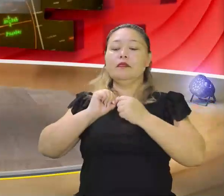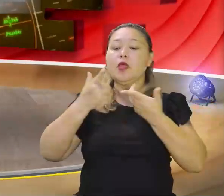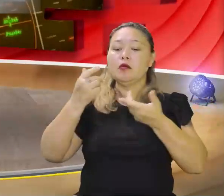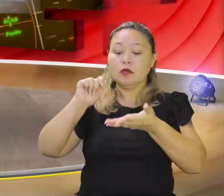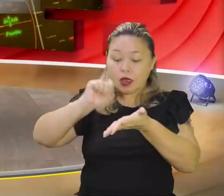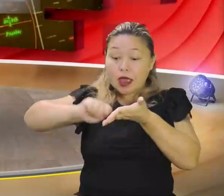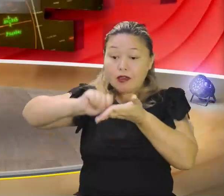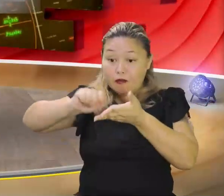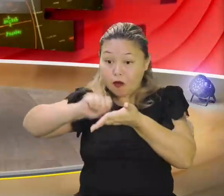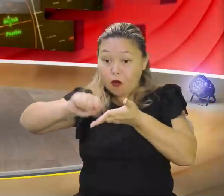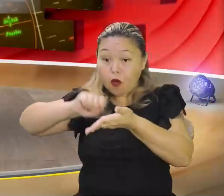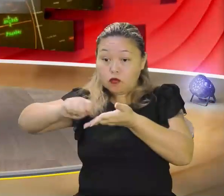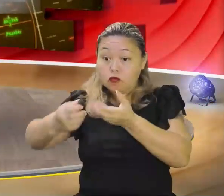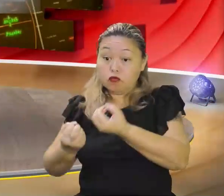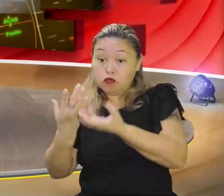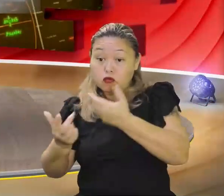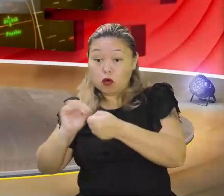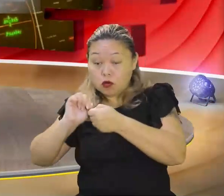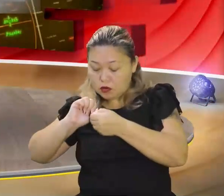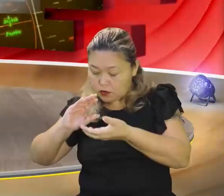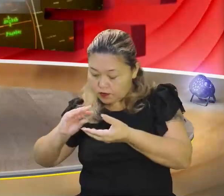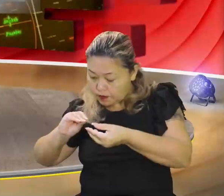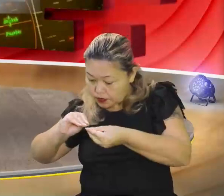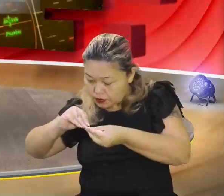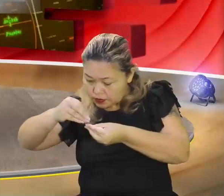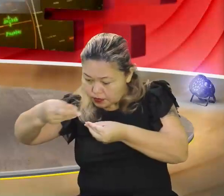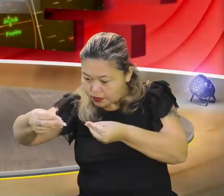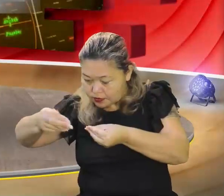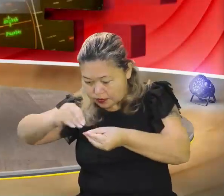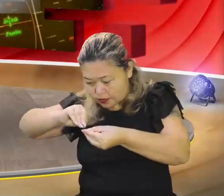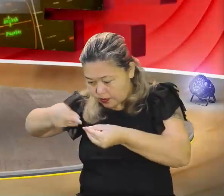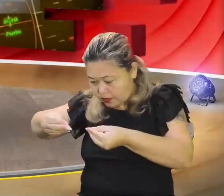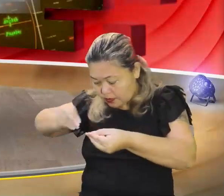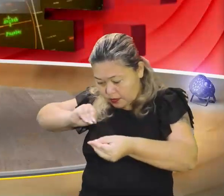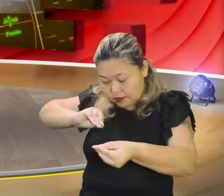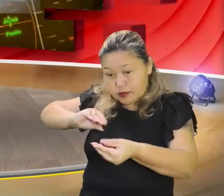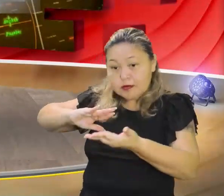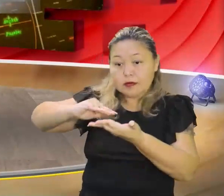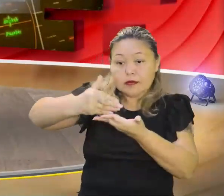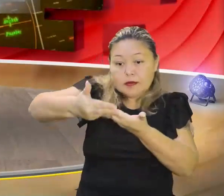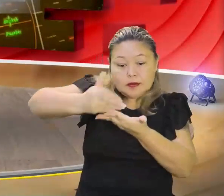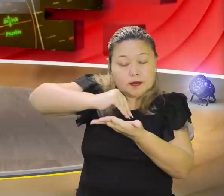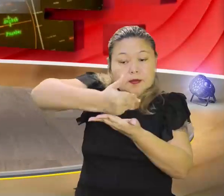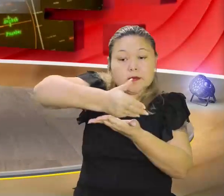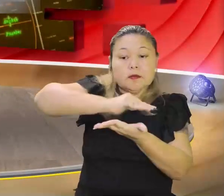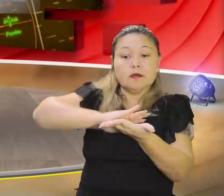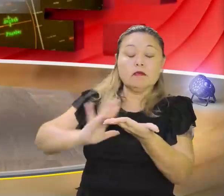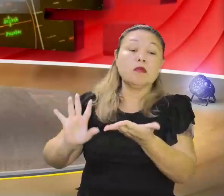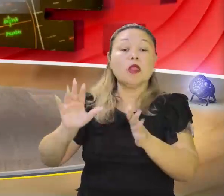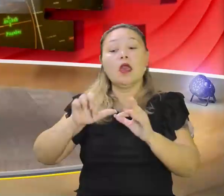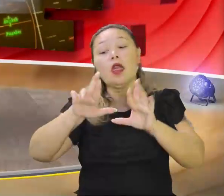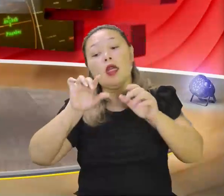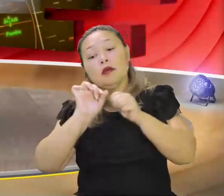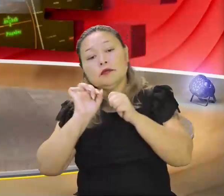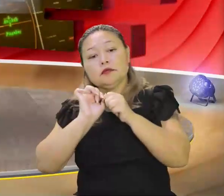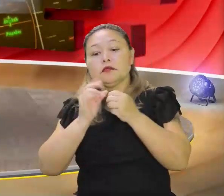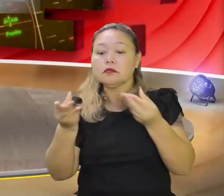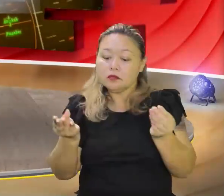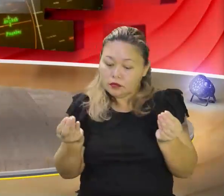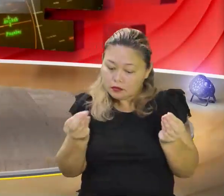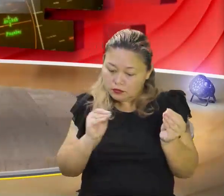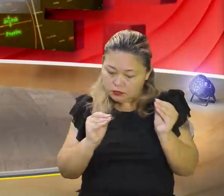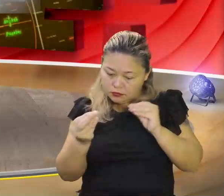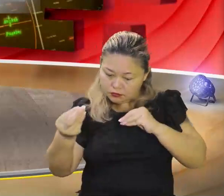quer planificar, você vai abrir, você vai desmontar ela e vai abrir. Isso é planificar o sólido. Claro que quando volta,